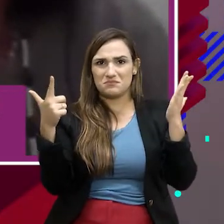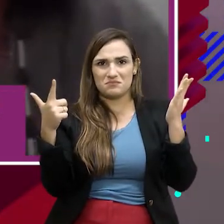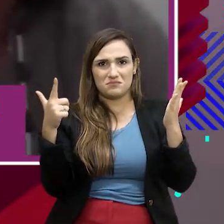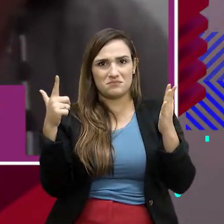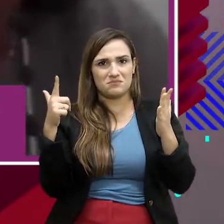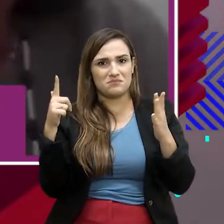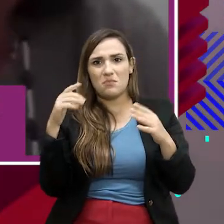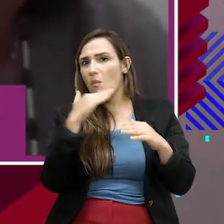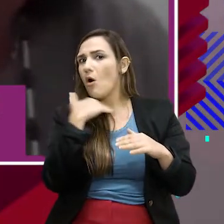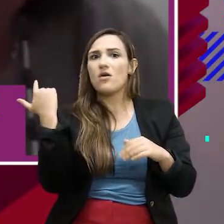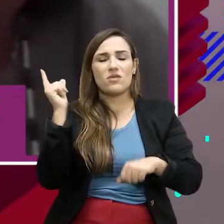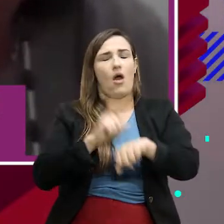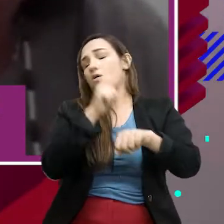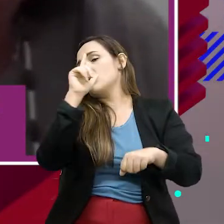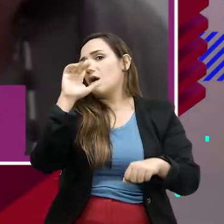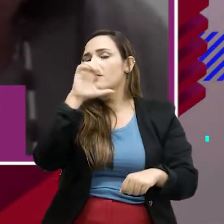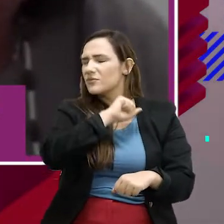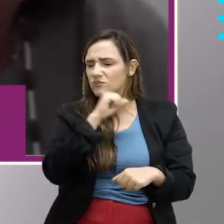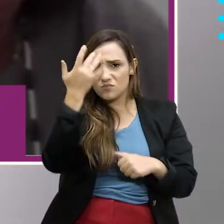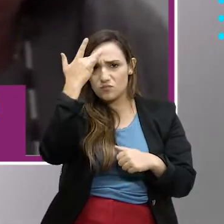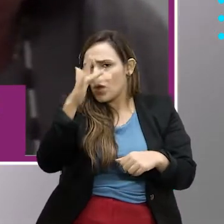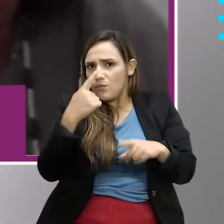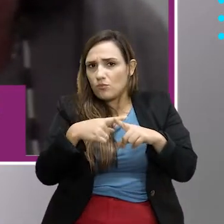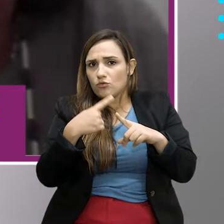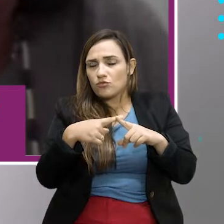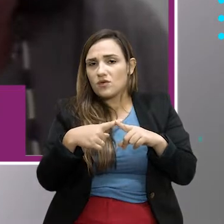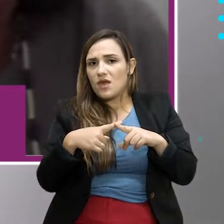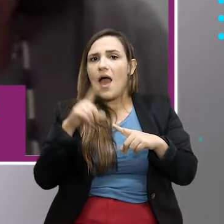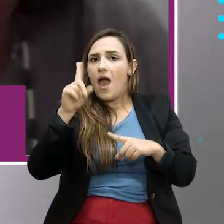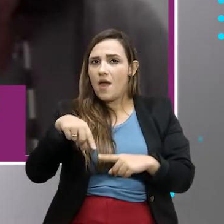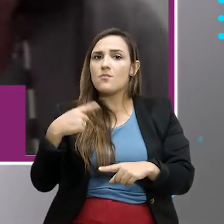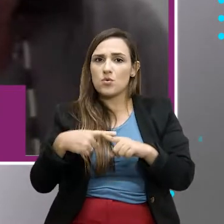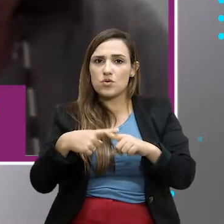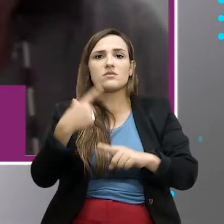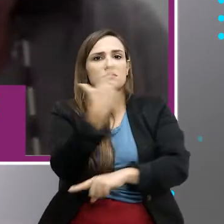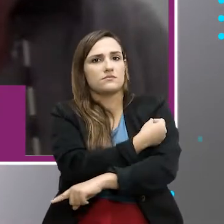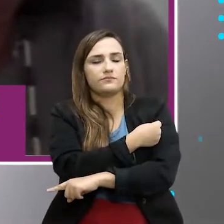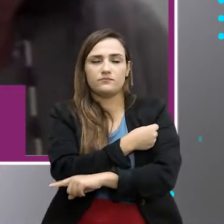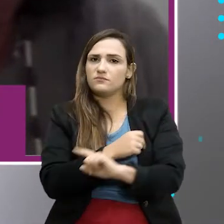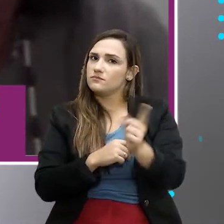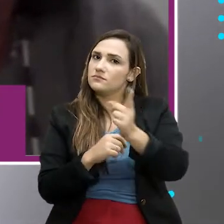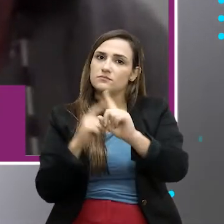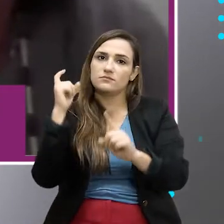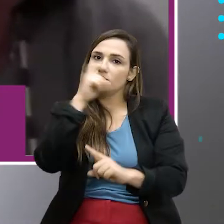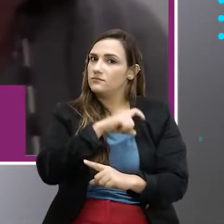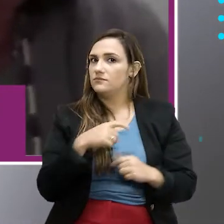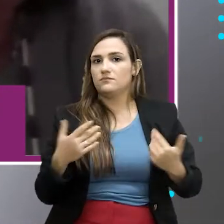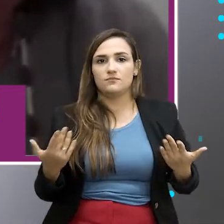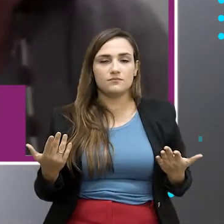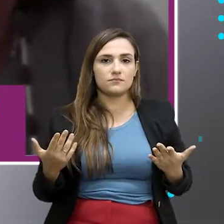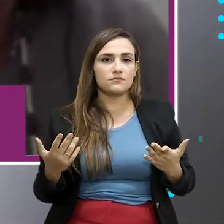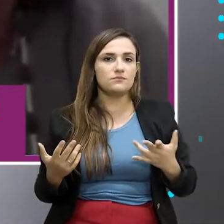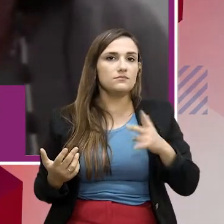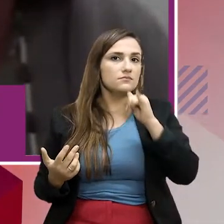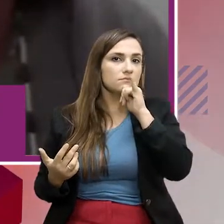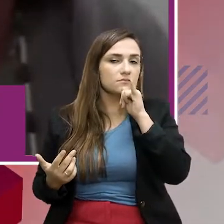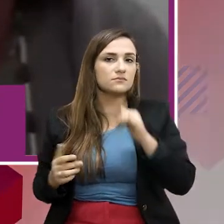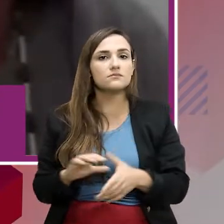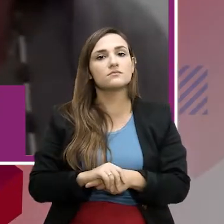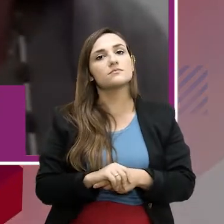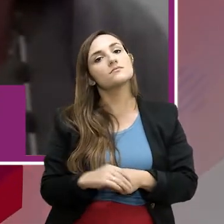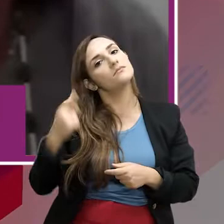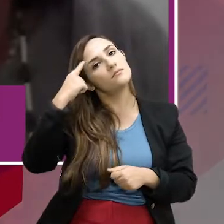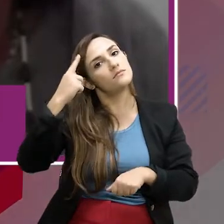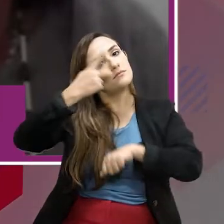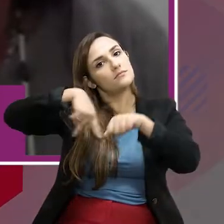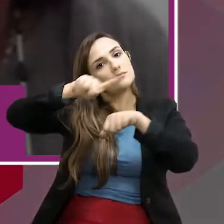praxe da imprensa noticiar, né, mortes súbitas. Não, a gente não tem isso, a gente tem um